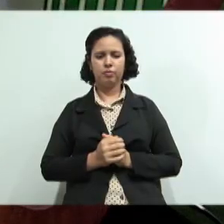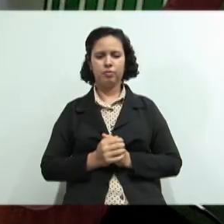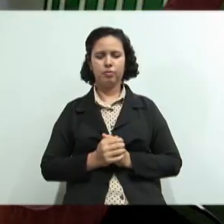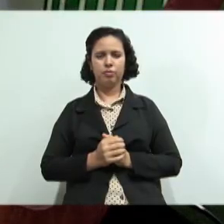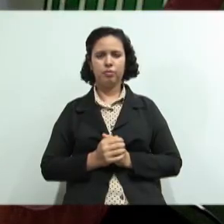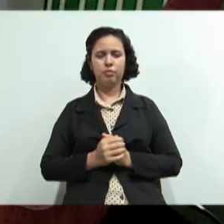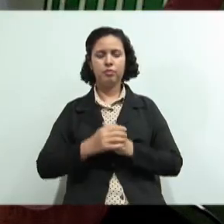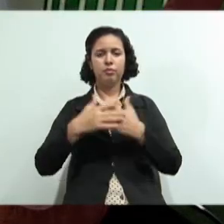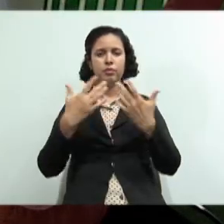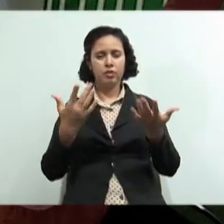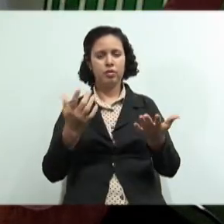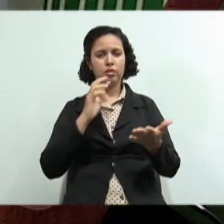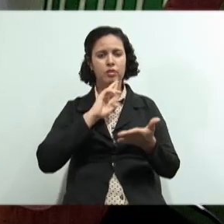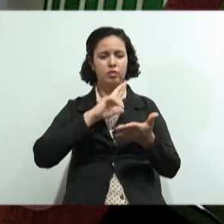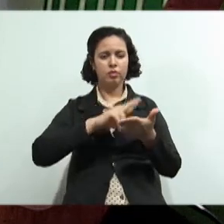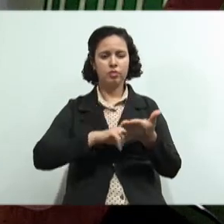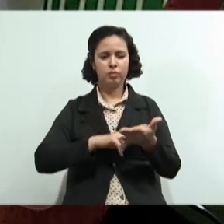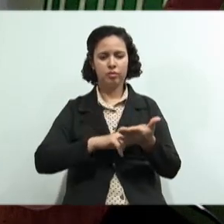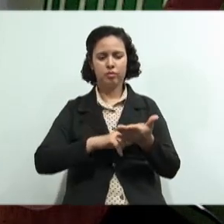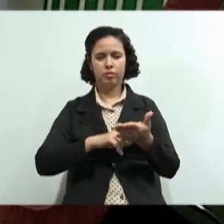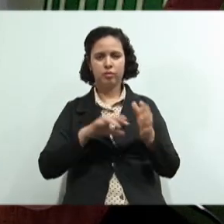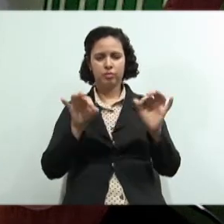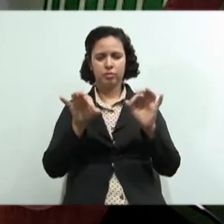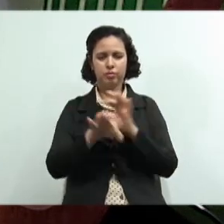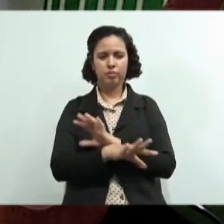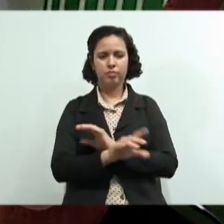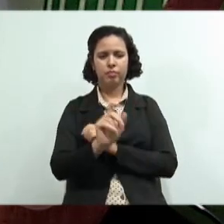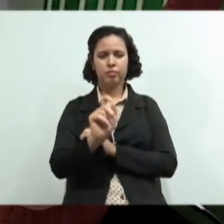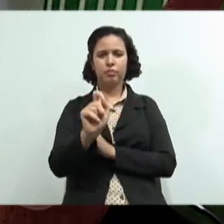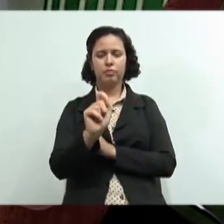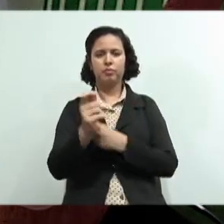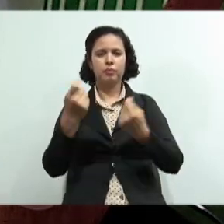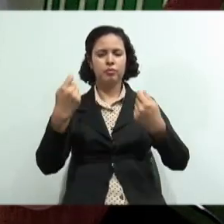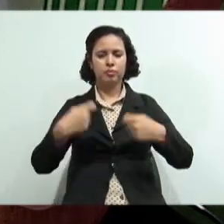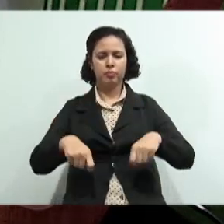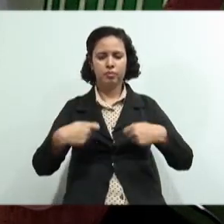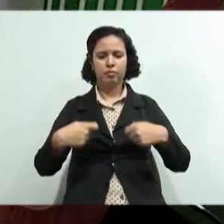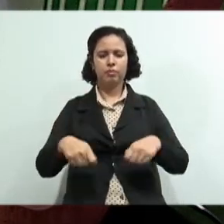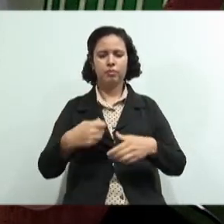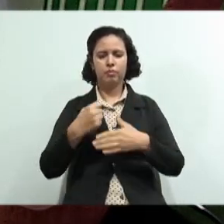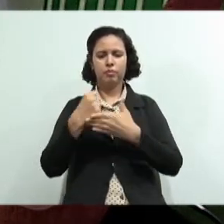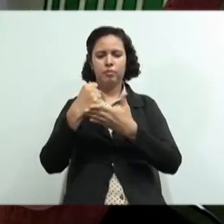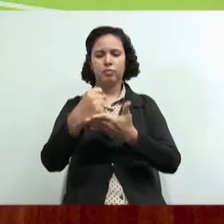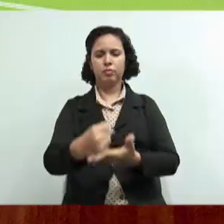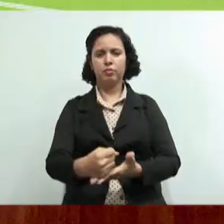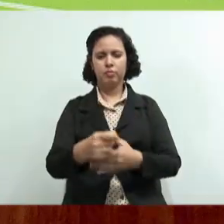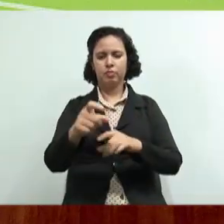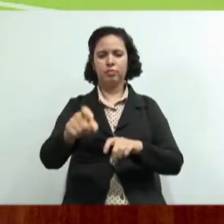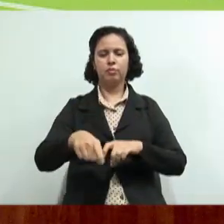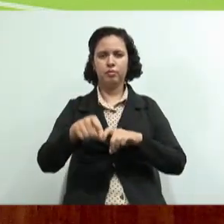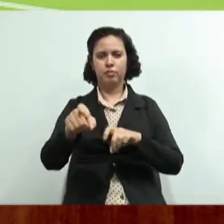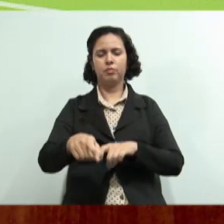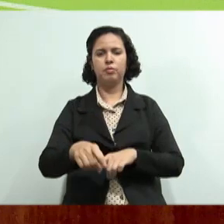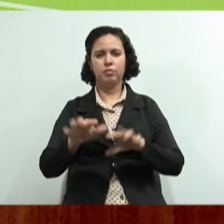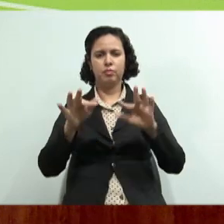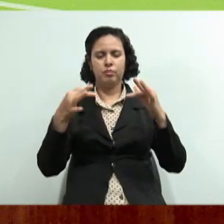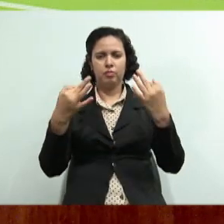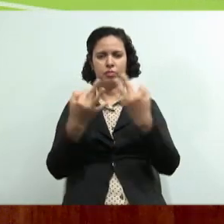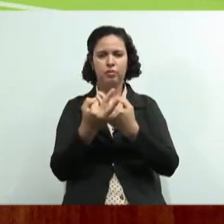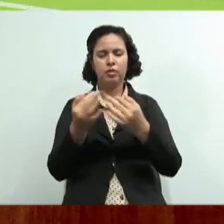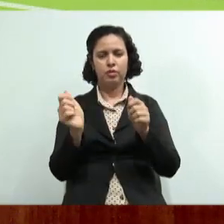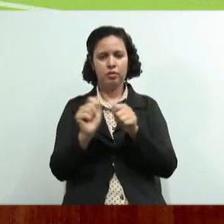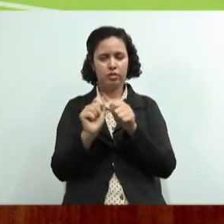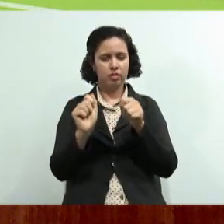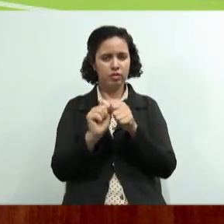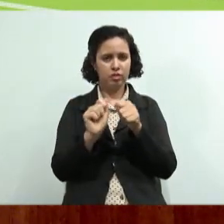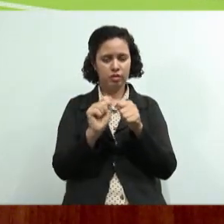Então, uma resposta mais completa seria: o que é preciso para ser definido como agricultor familiar? Praticar atividades no meio